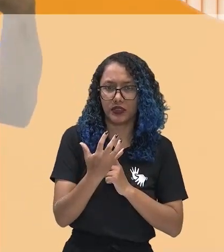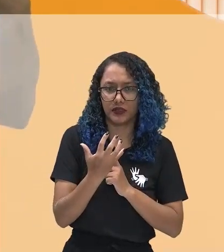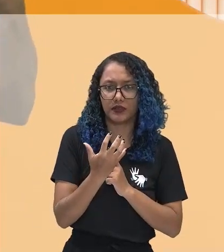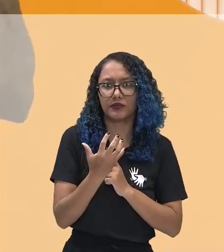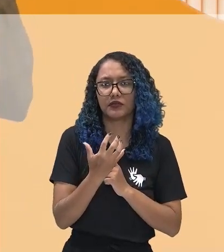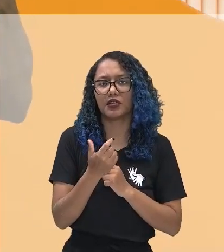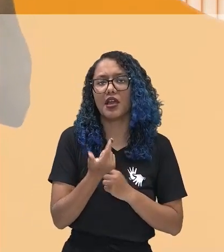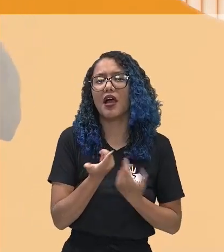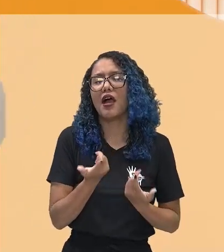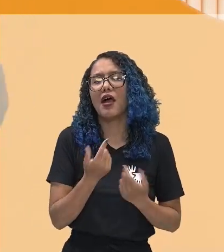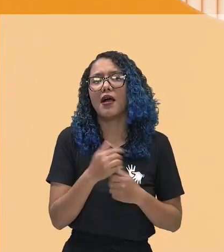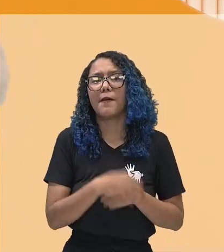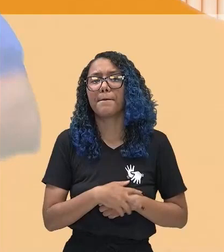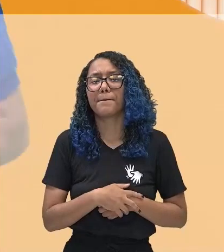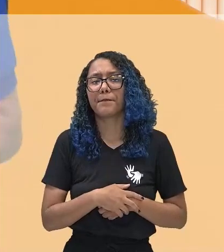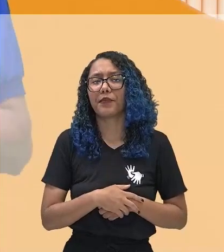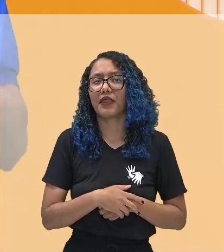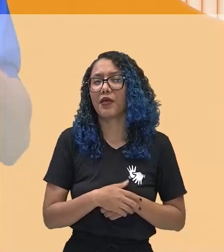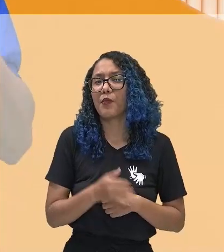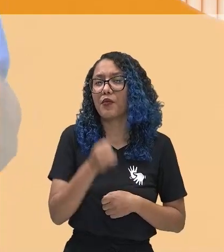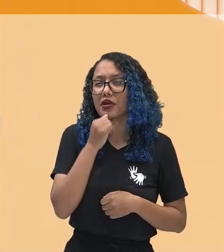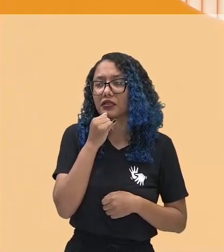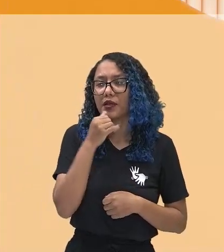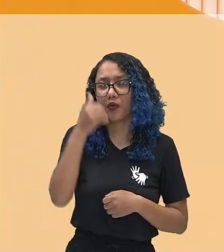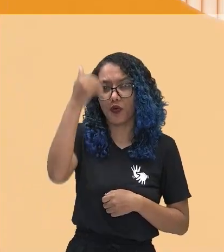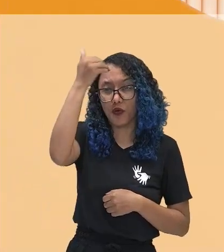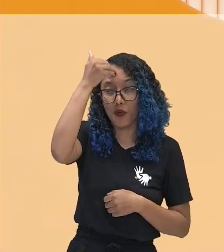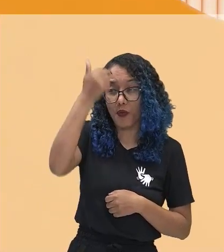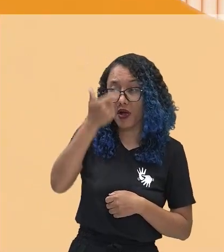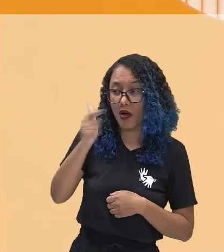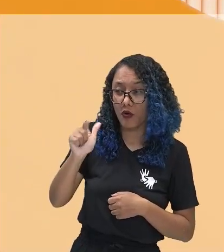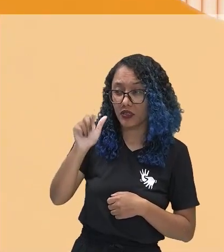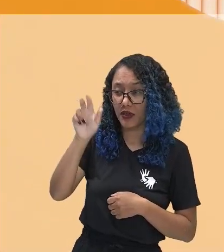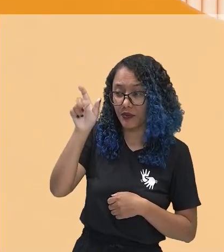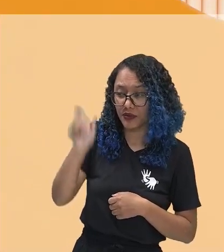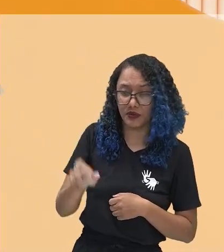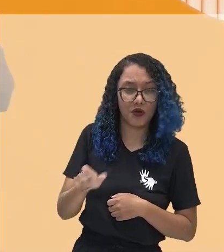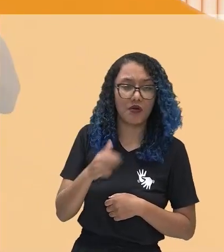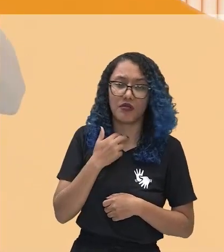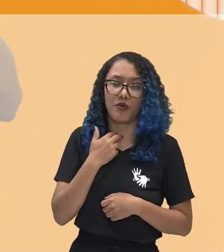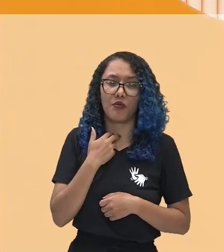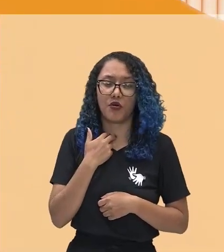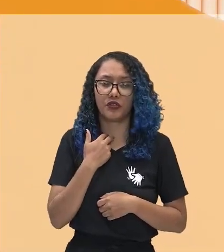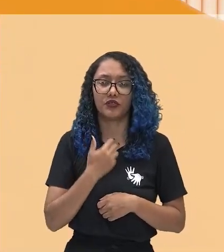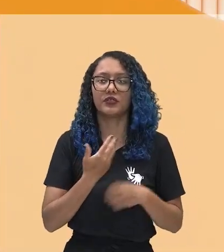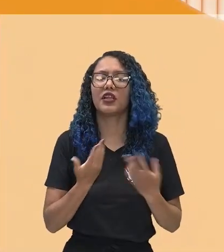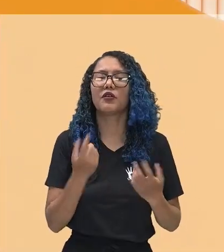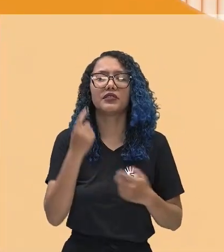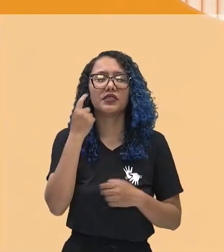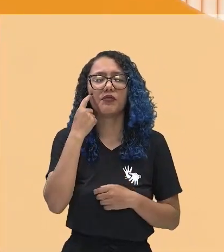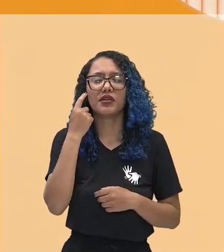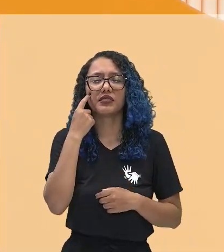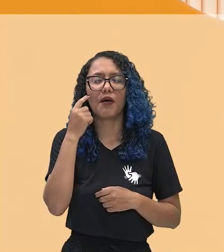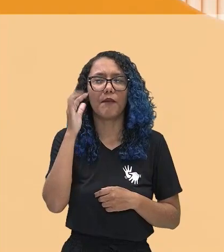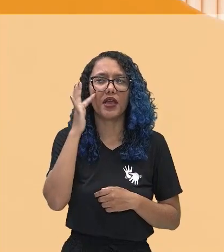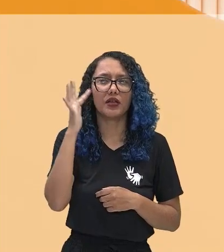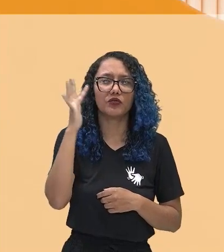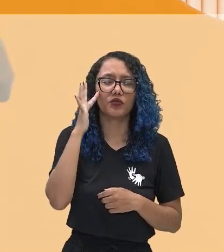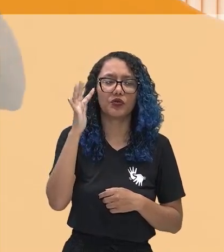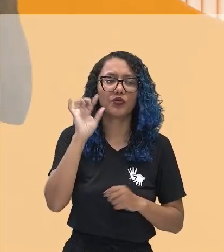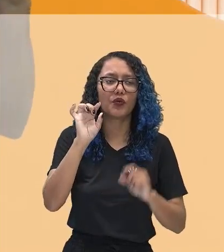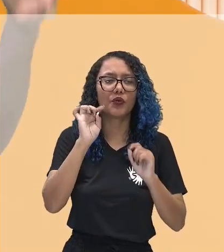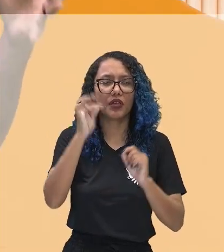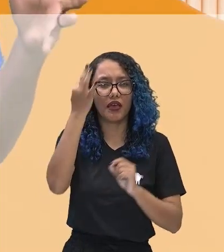culpa nos outros, não. É por isso que, nesse pensamento existencialista, principalmente no pensamento de